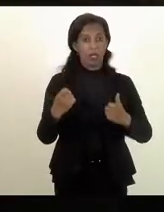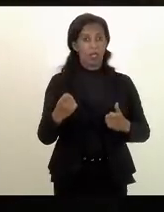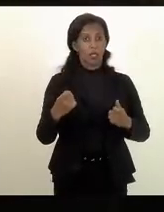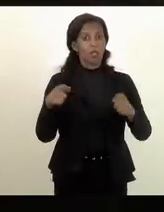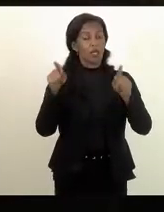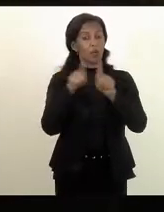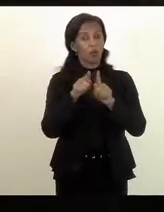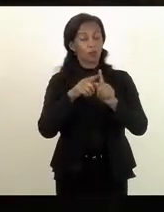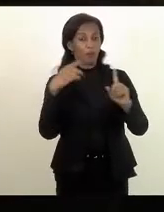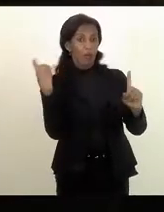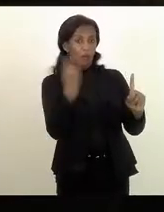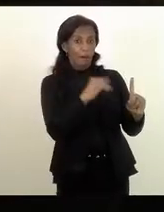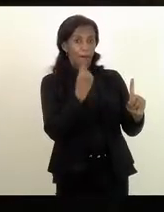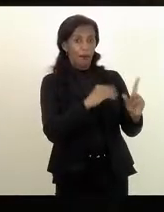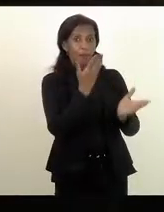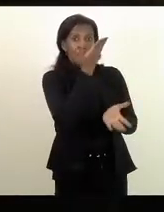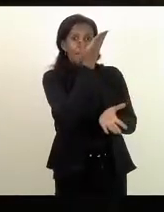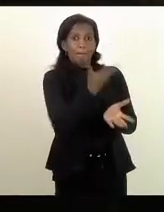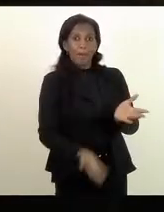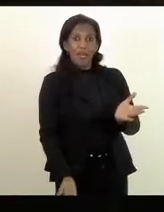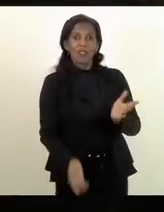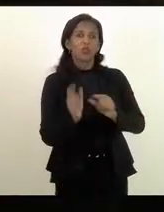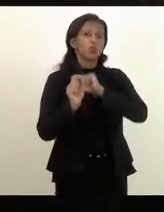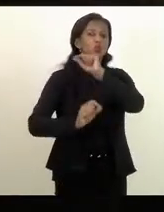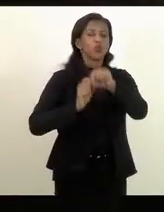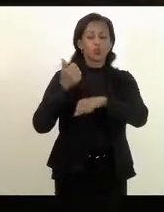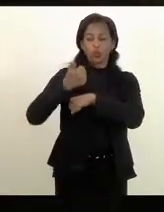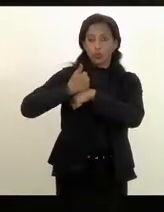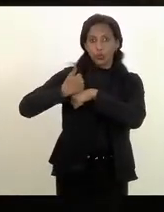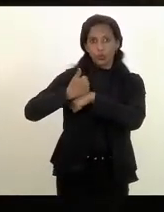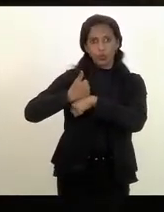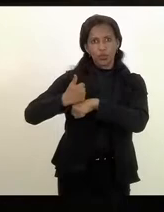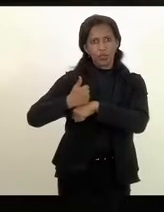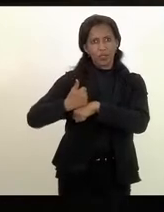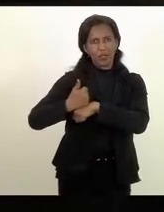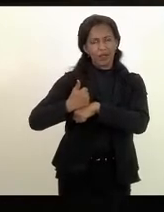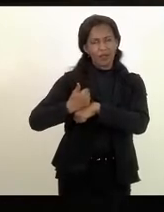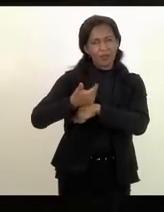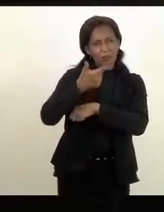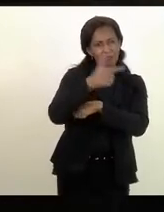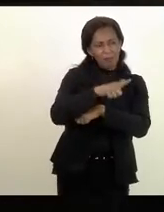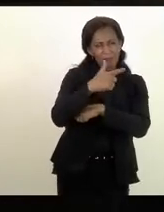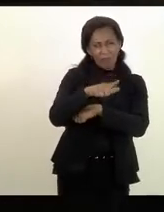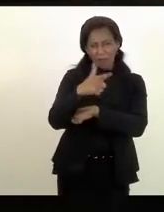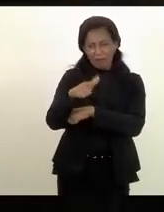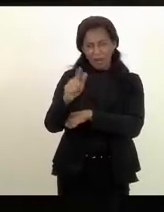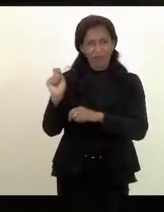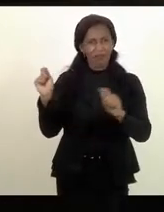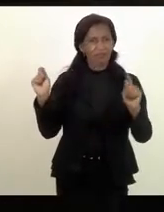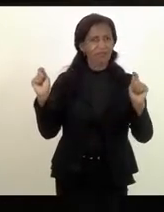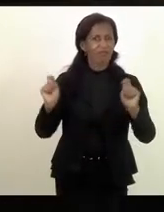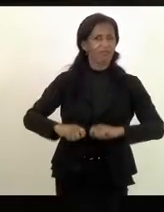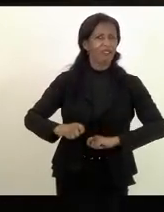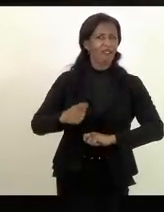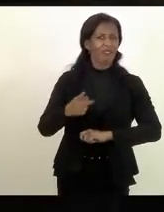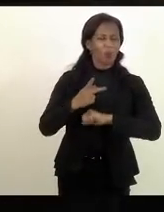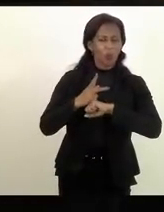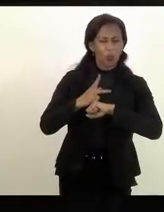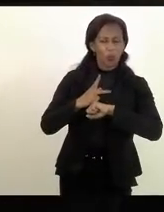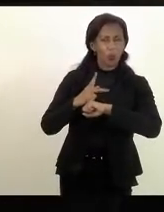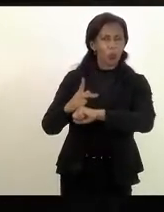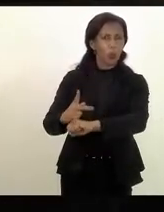apanham perdem sobretudo sua dignidade e muitas vezes perdem a capacidade de buscar